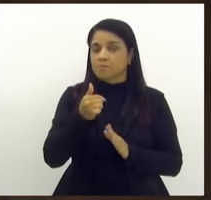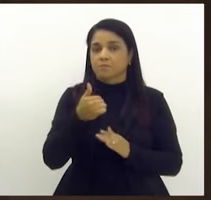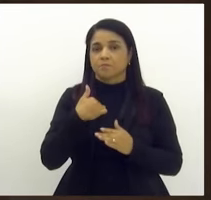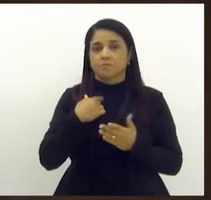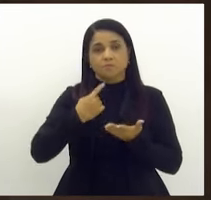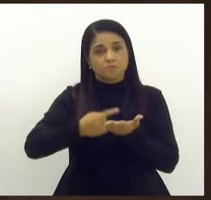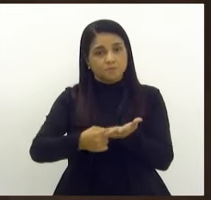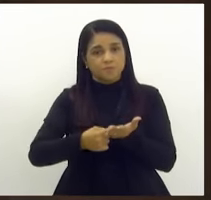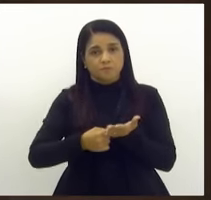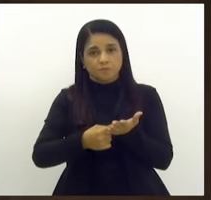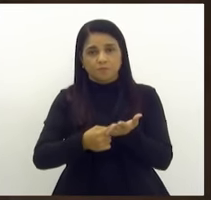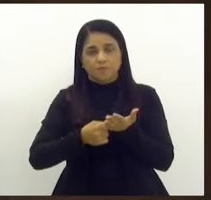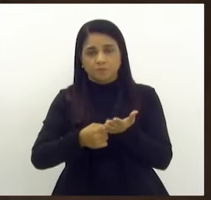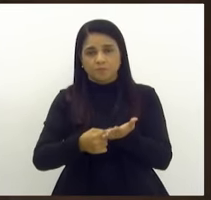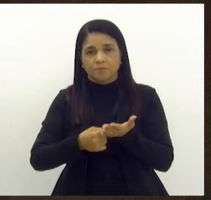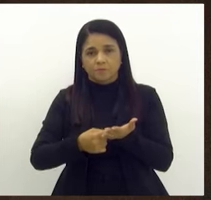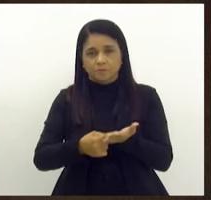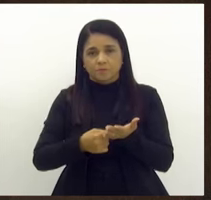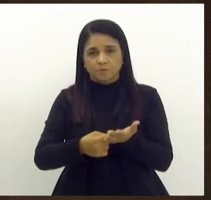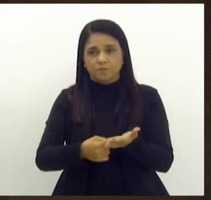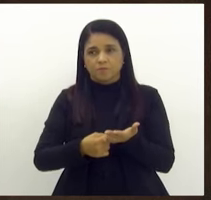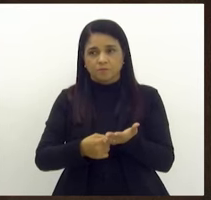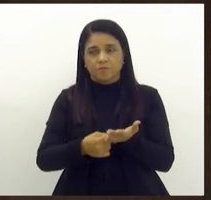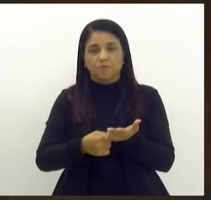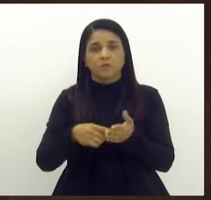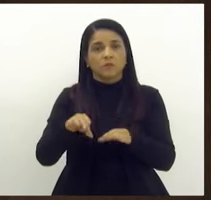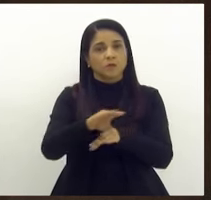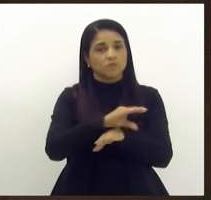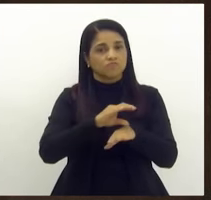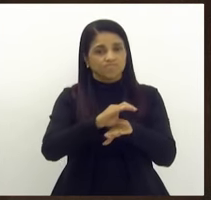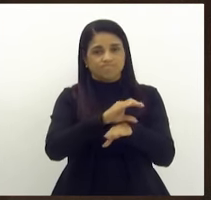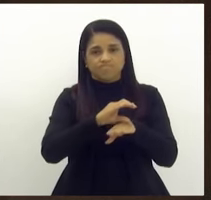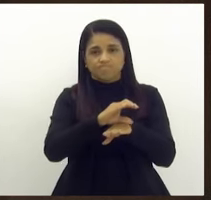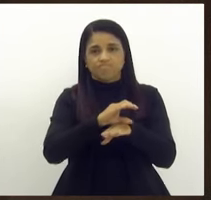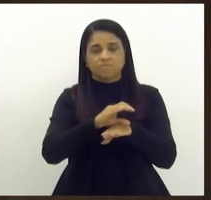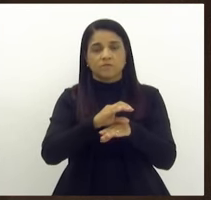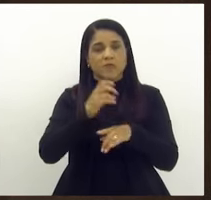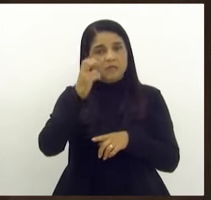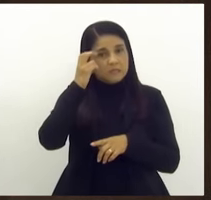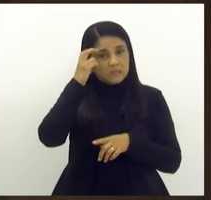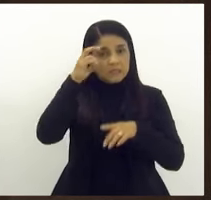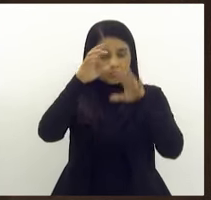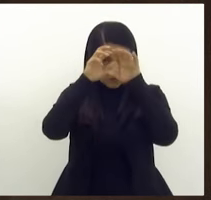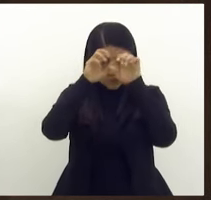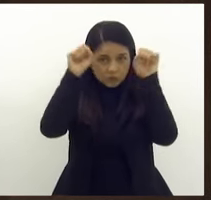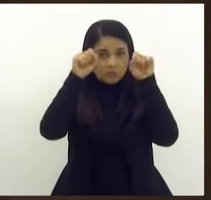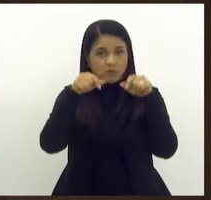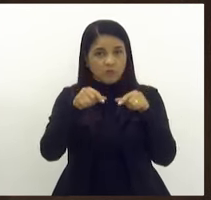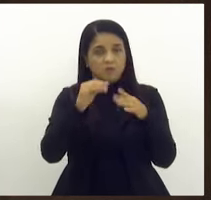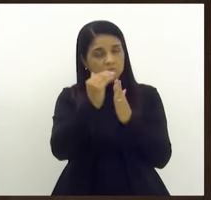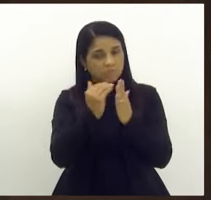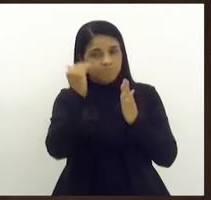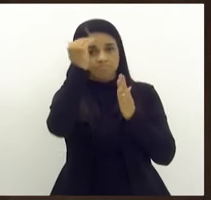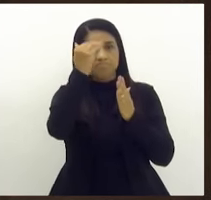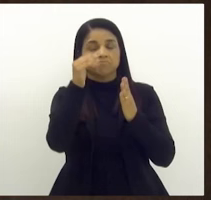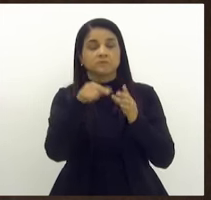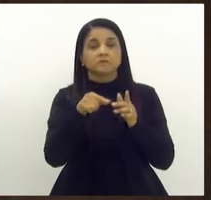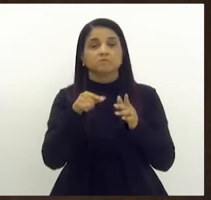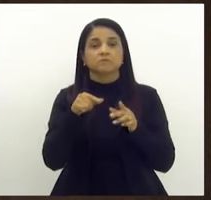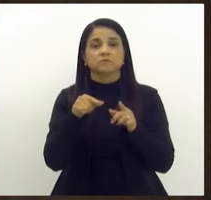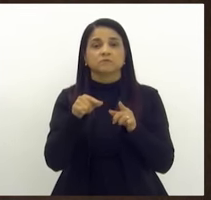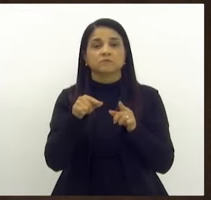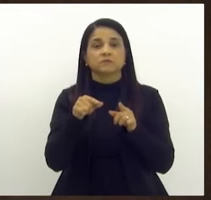cumprindo o os ditames constitucionais e a inteligência dos tribunais superiores no sentido de